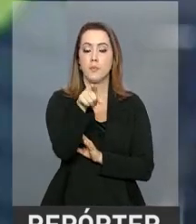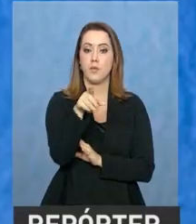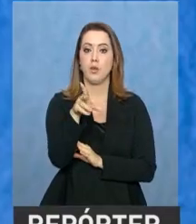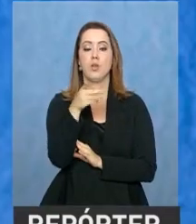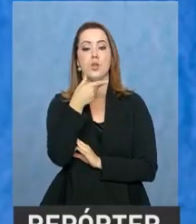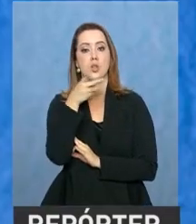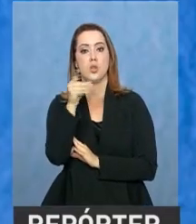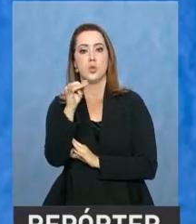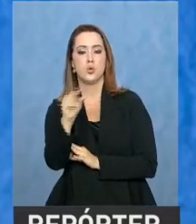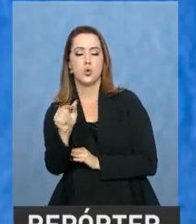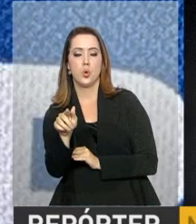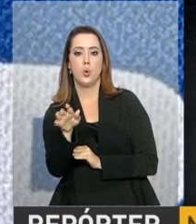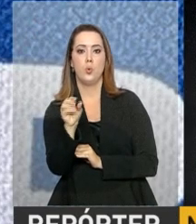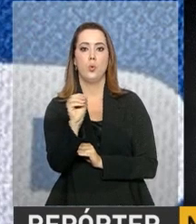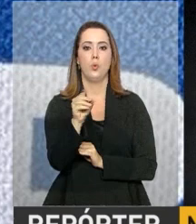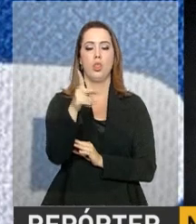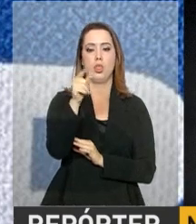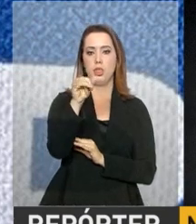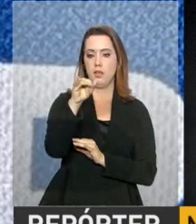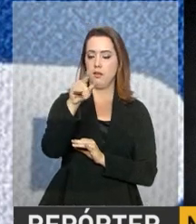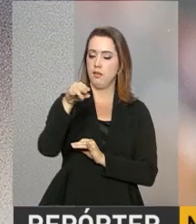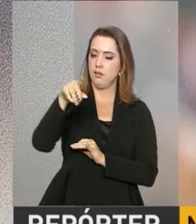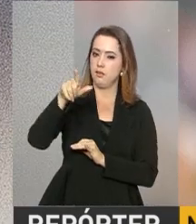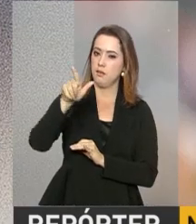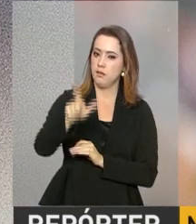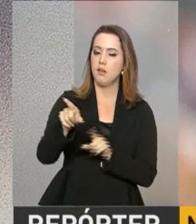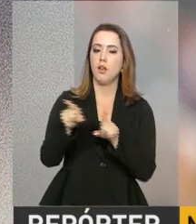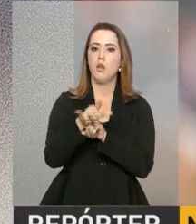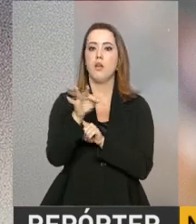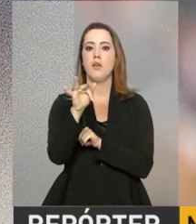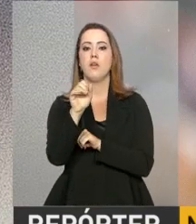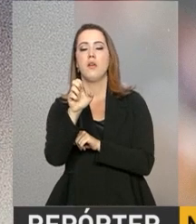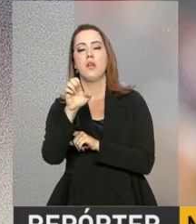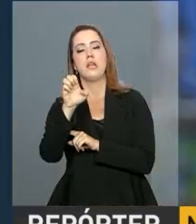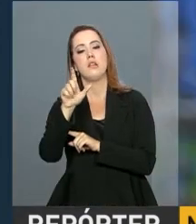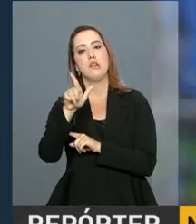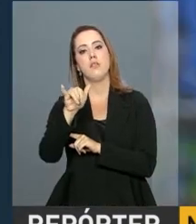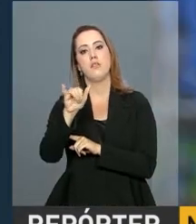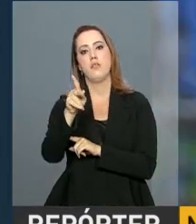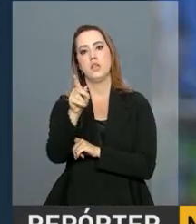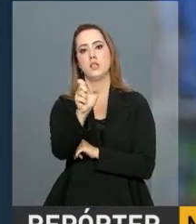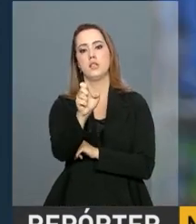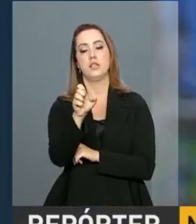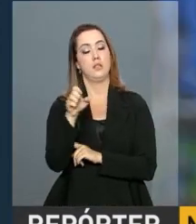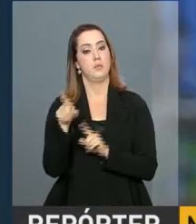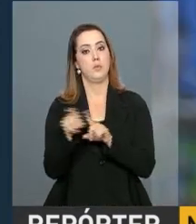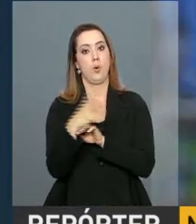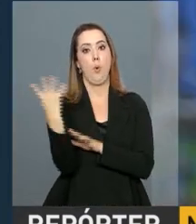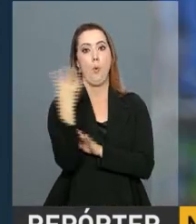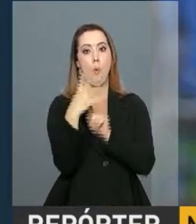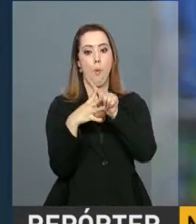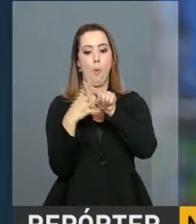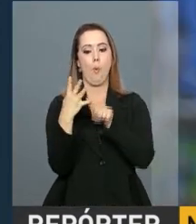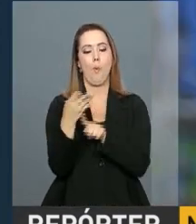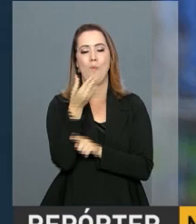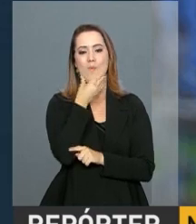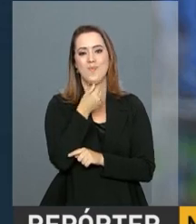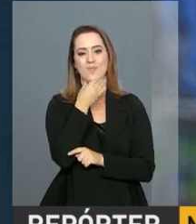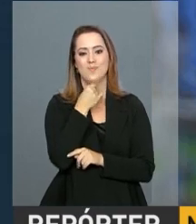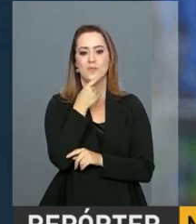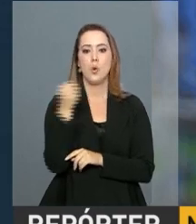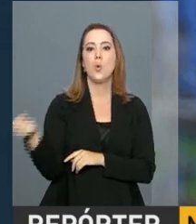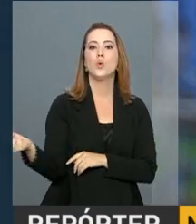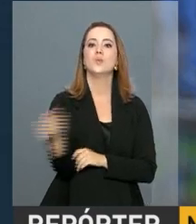da Silva, Daniel Silva, Gustavo Henrique Araújo e Felipe Gomes formaram o quarteto brasileiro que garantiu um